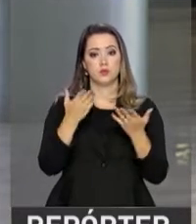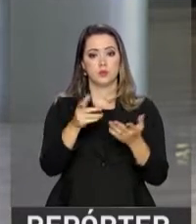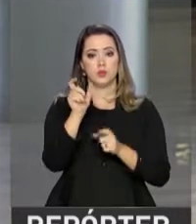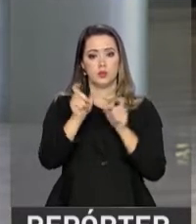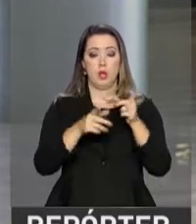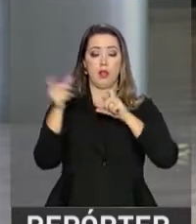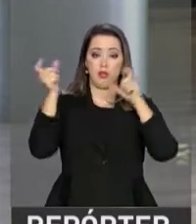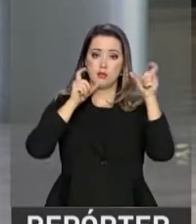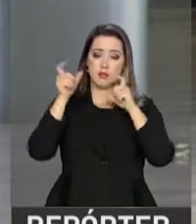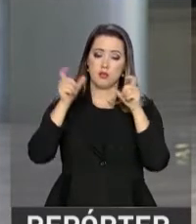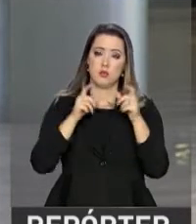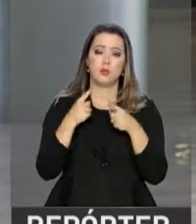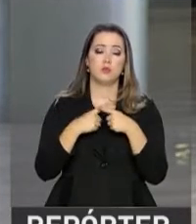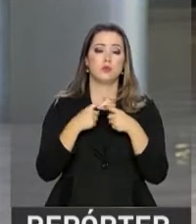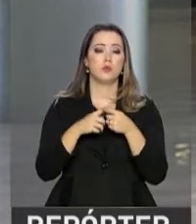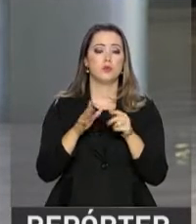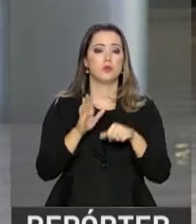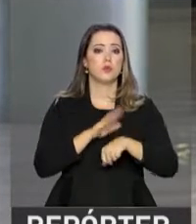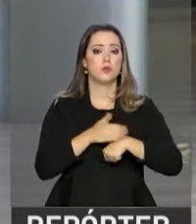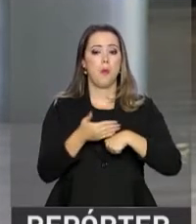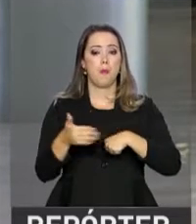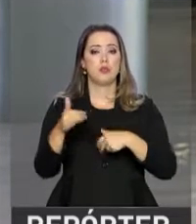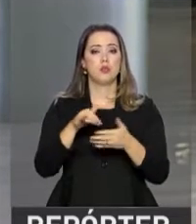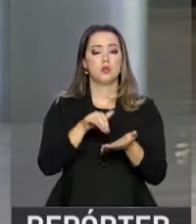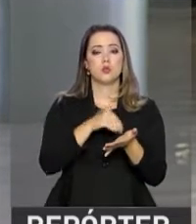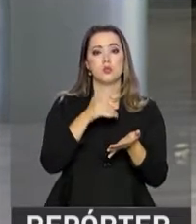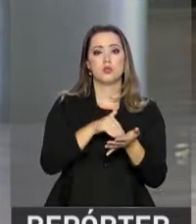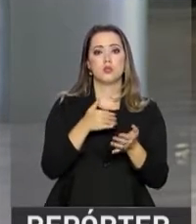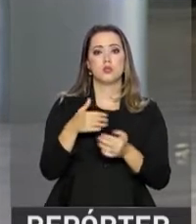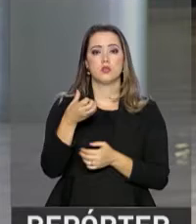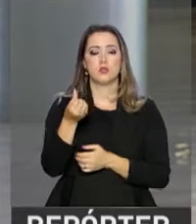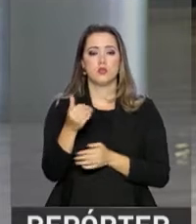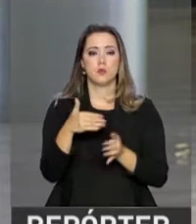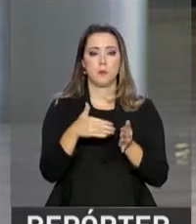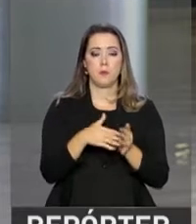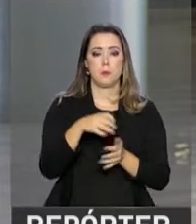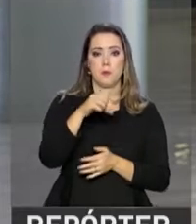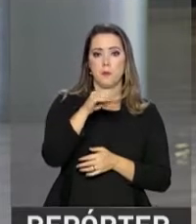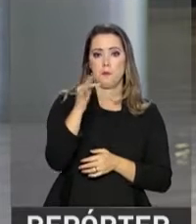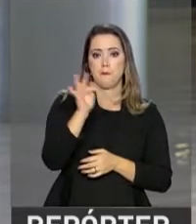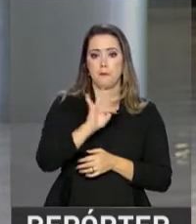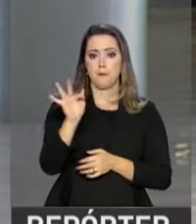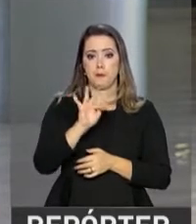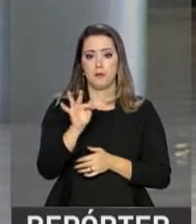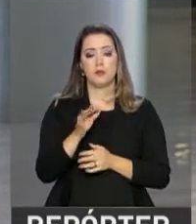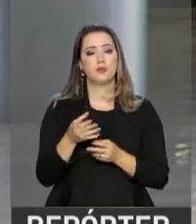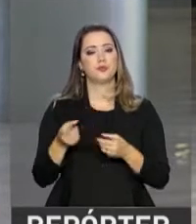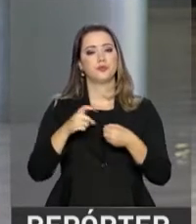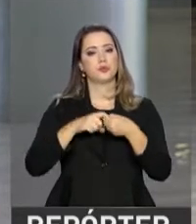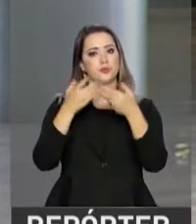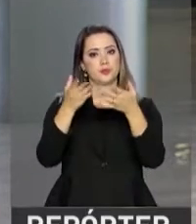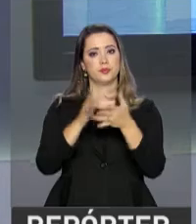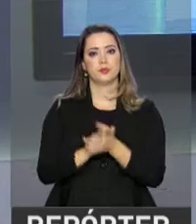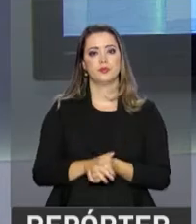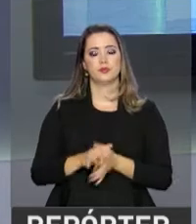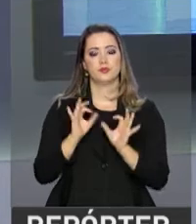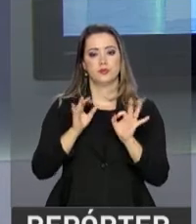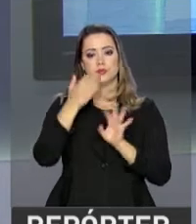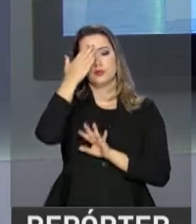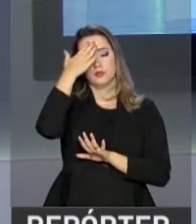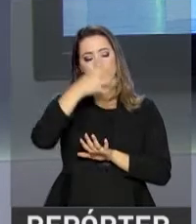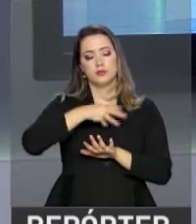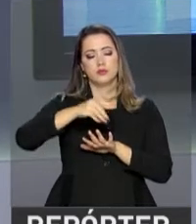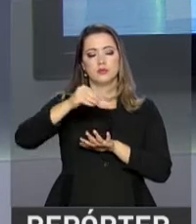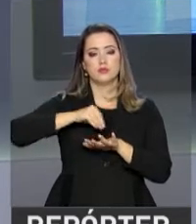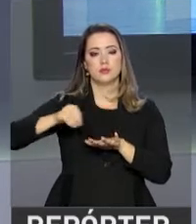candidato, fique atento. O período de inscrições vai de 6 a 9 de fevereiro. Eu volto com você, Thaís. Muito obrigada,